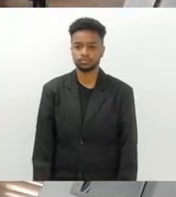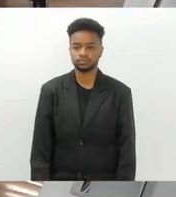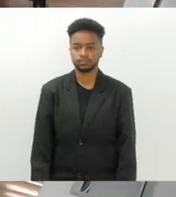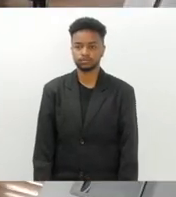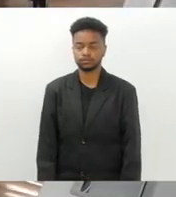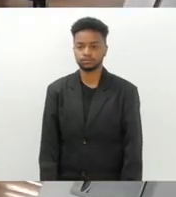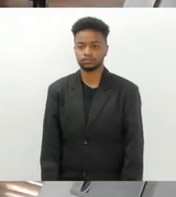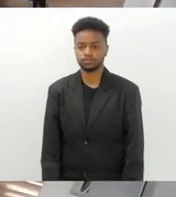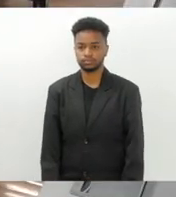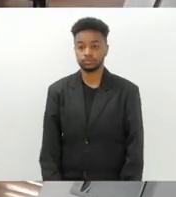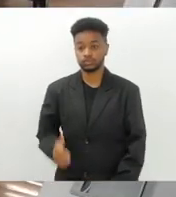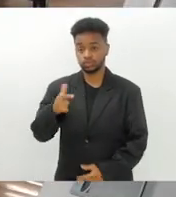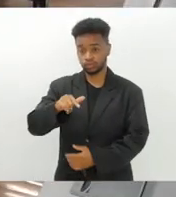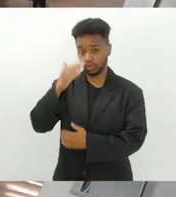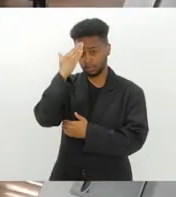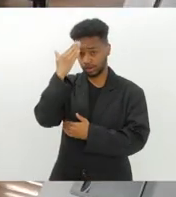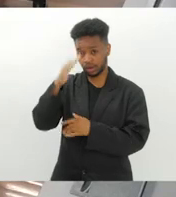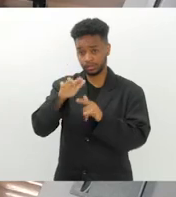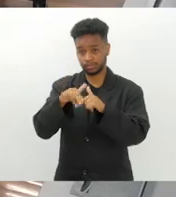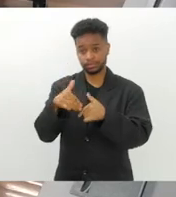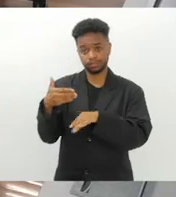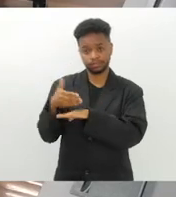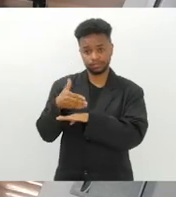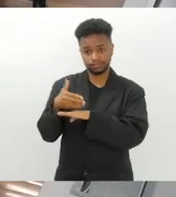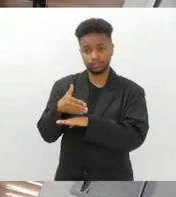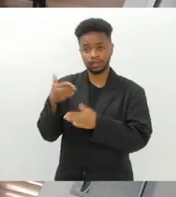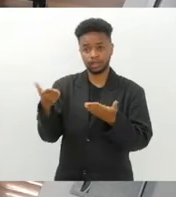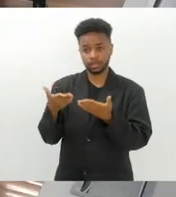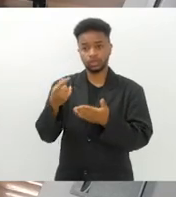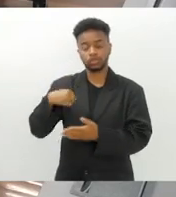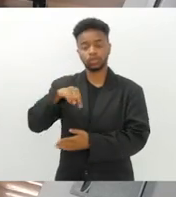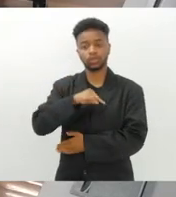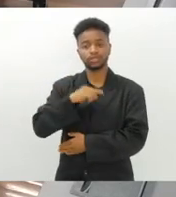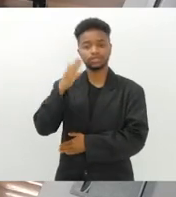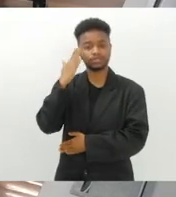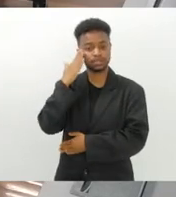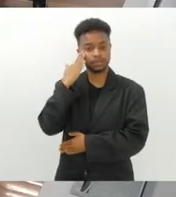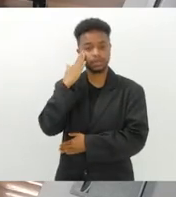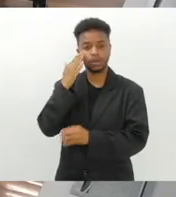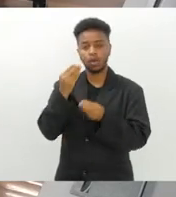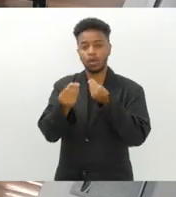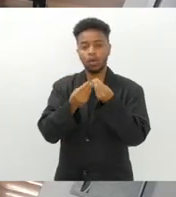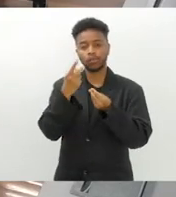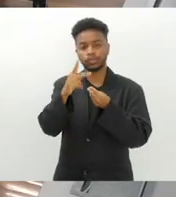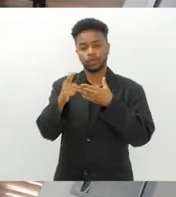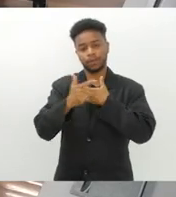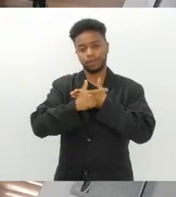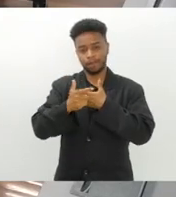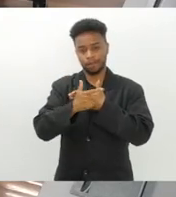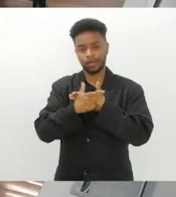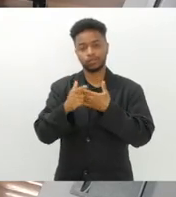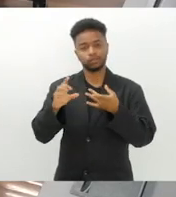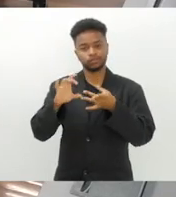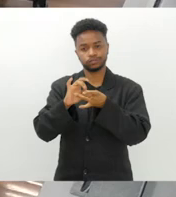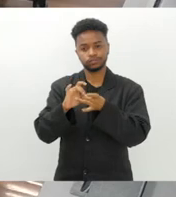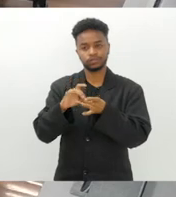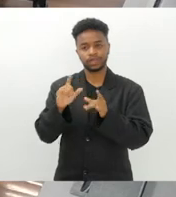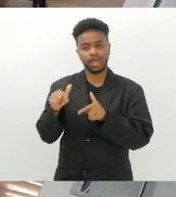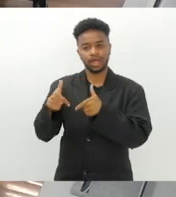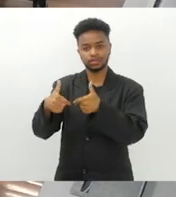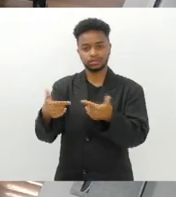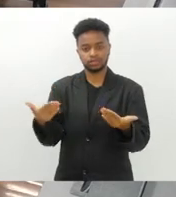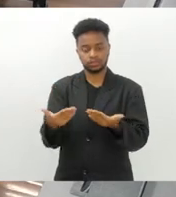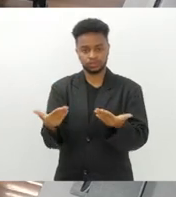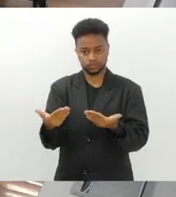E, mais uma vez, obrigado pela presença. Sabemos, então, agora o papel que você teve nessa iniciativa que